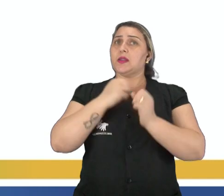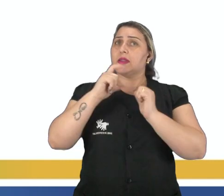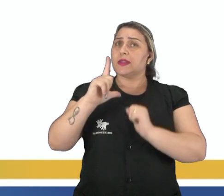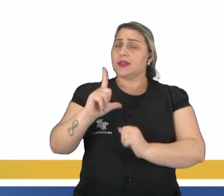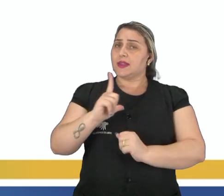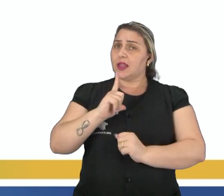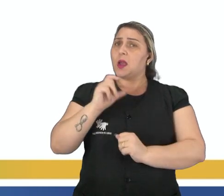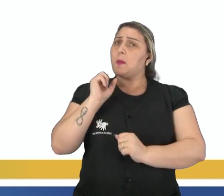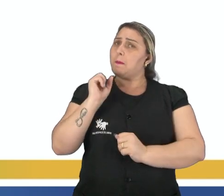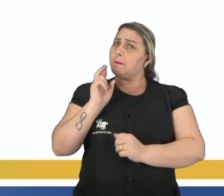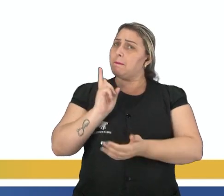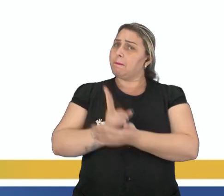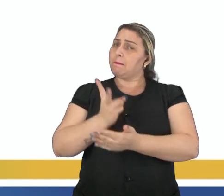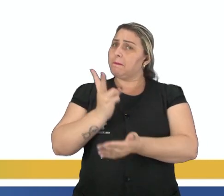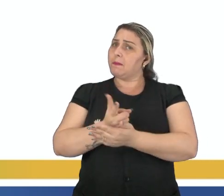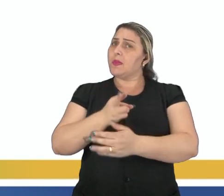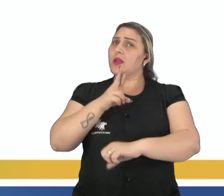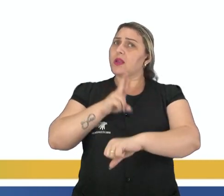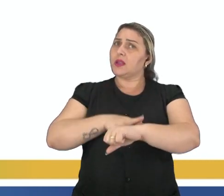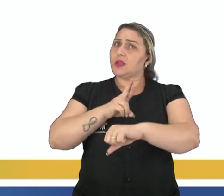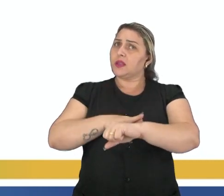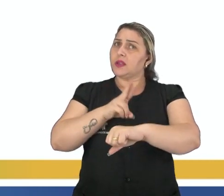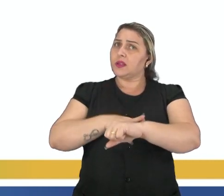possuem o mesmo ritmo circadiano?